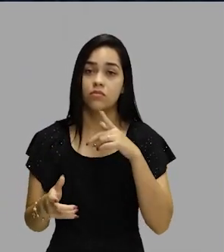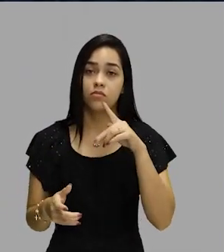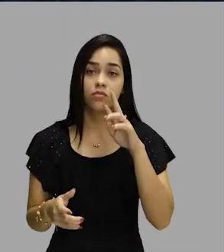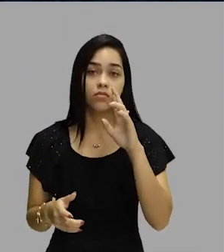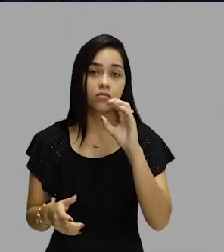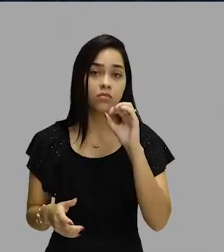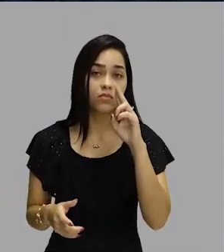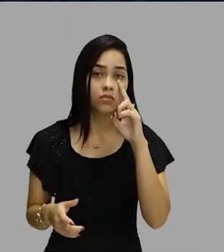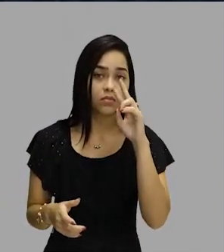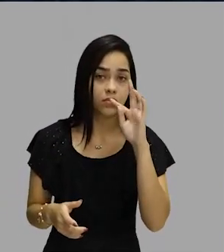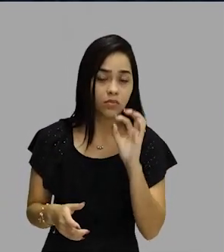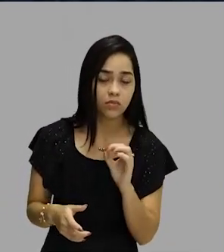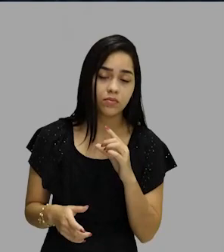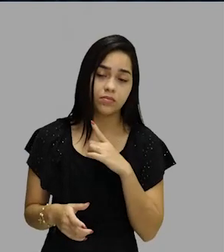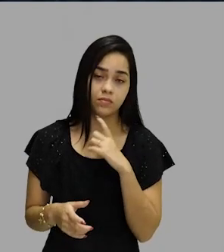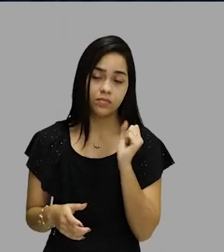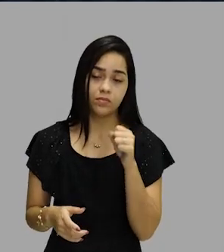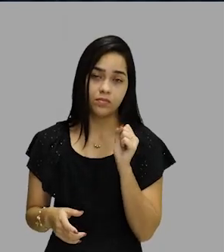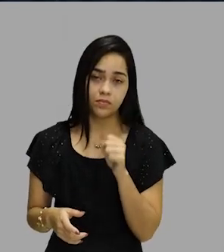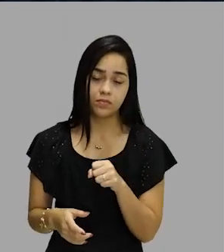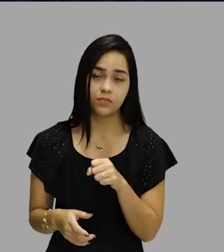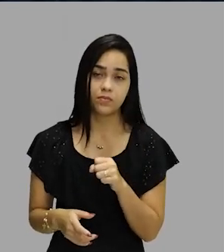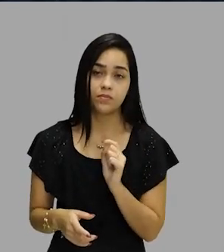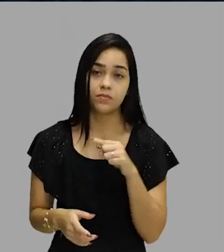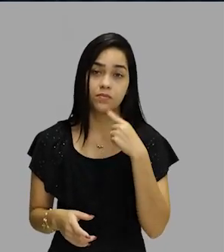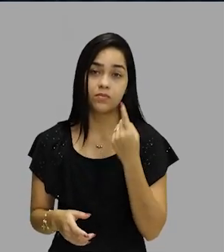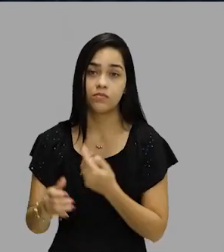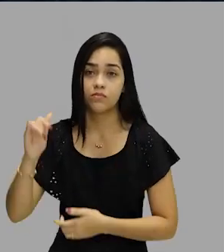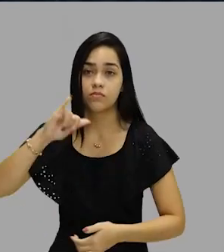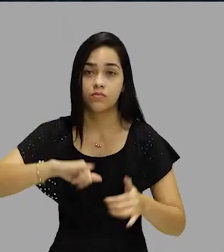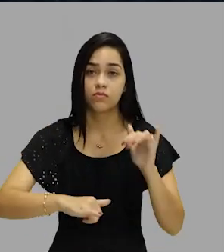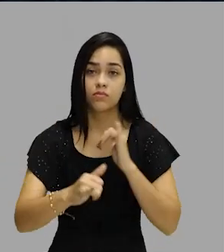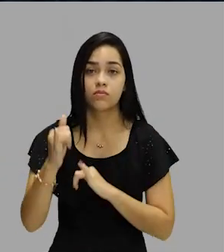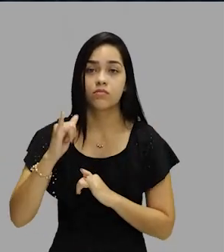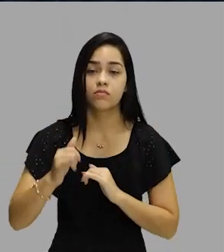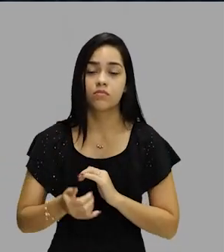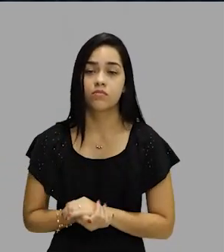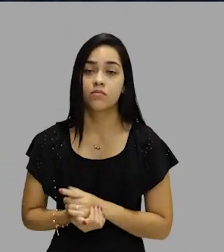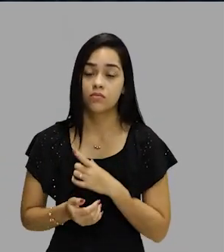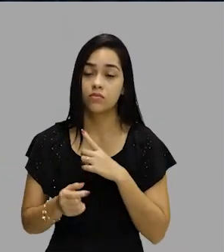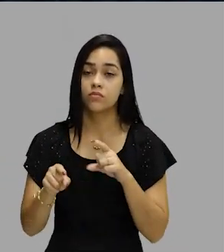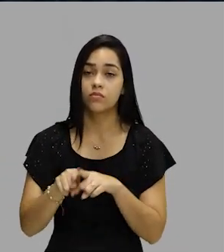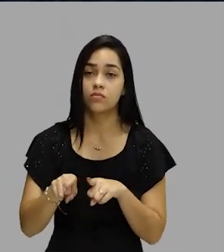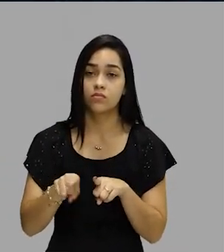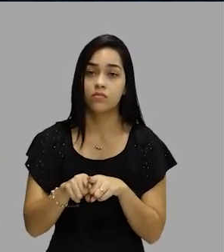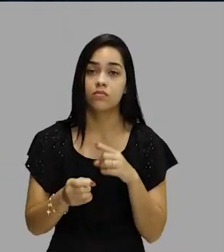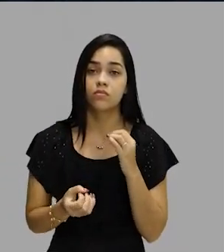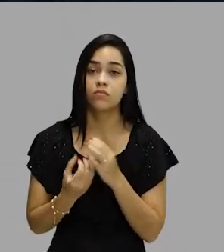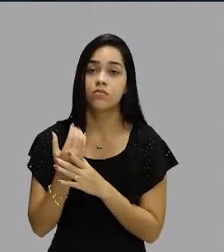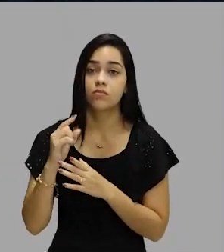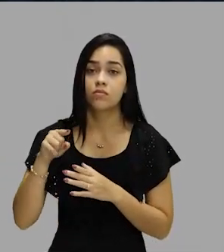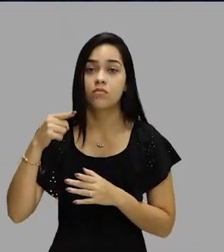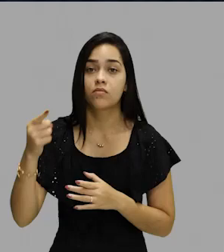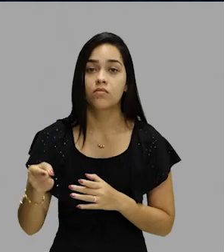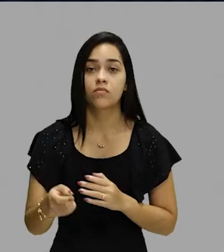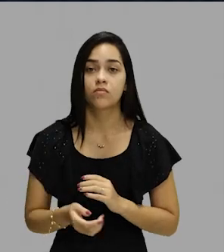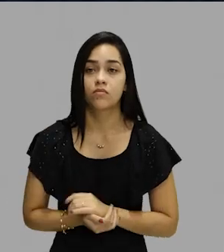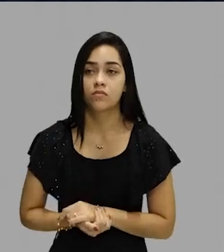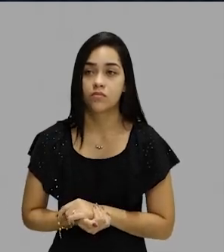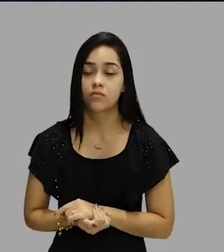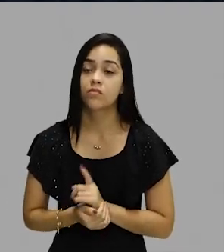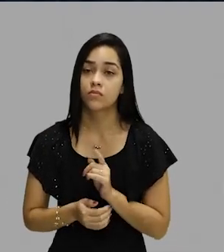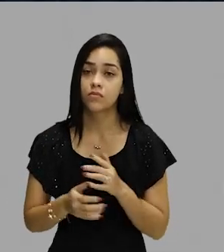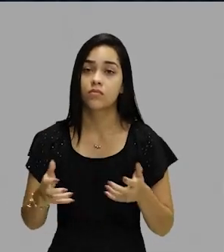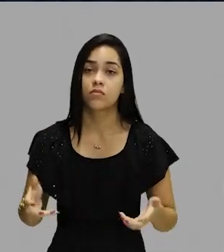Esse produto gerou uma outra reação química, que também foi formando outra reação e outra reação. Então,